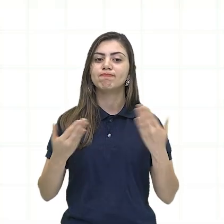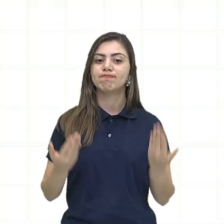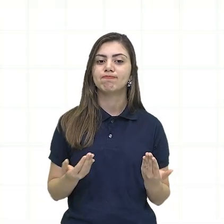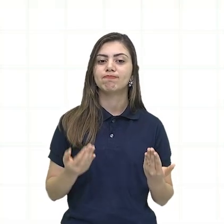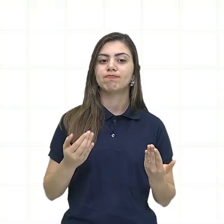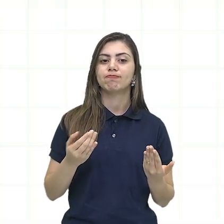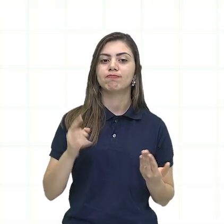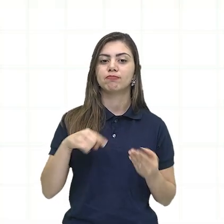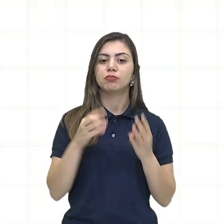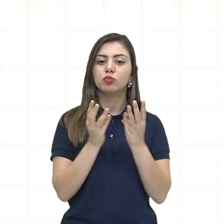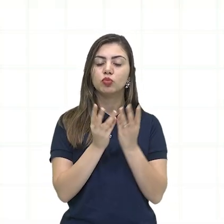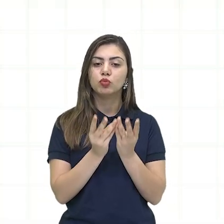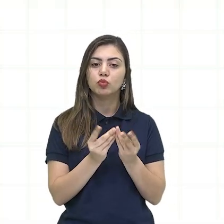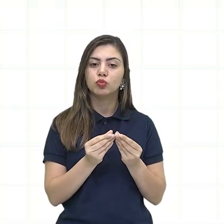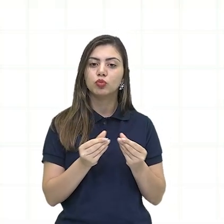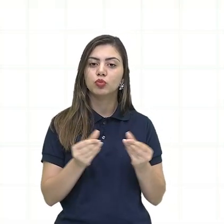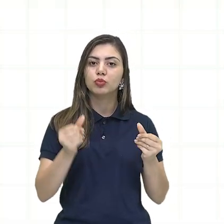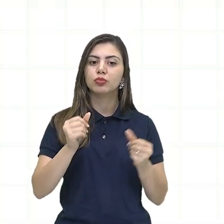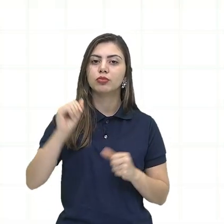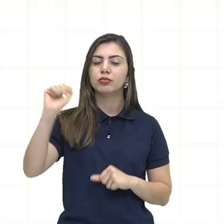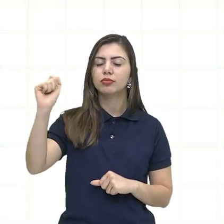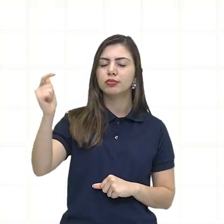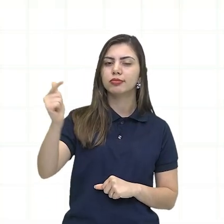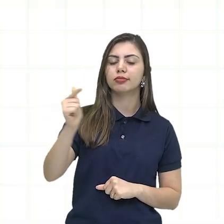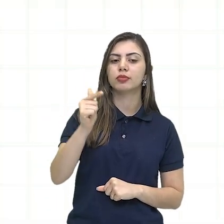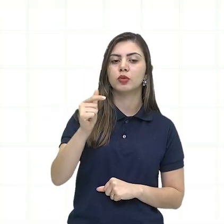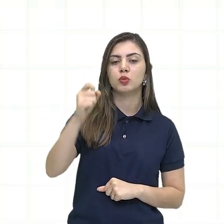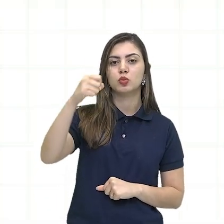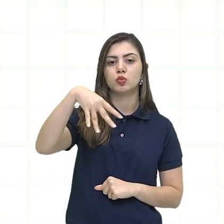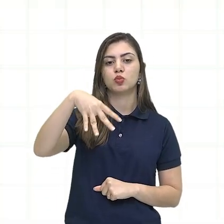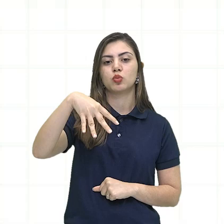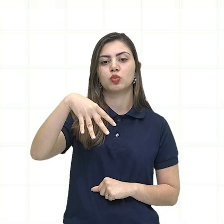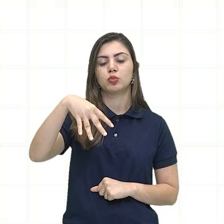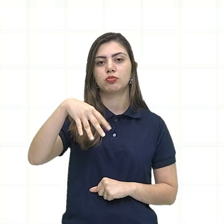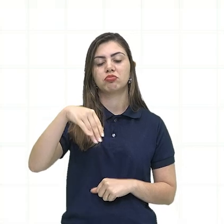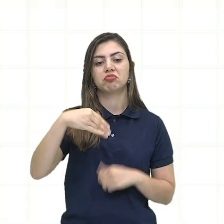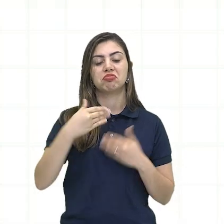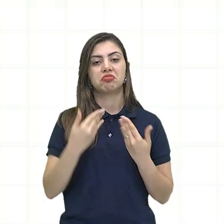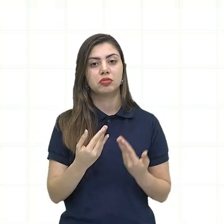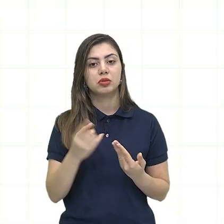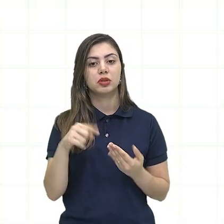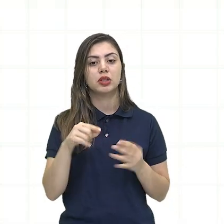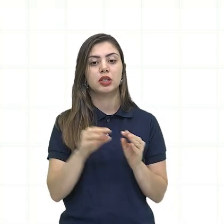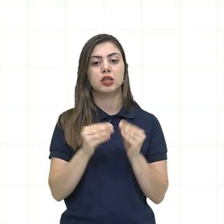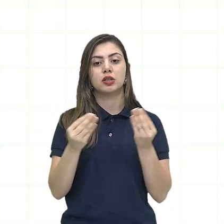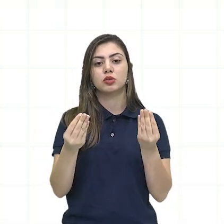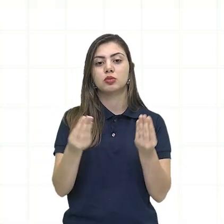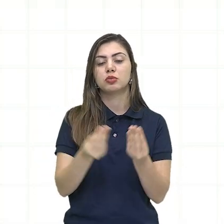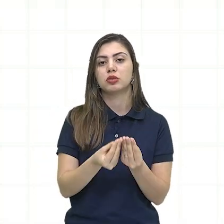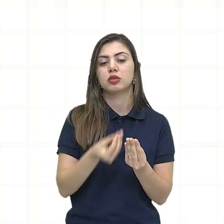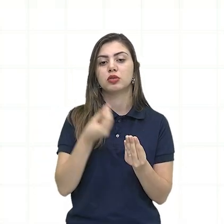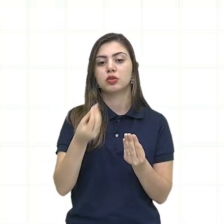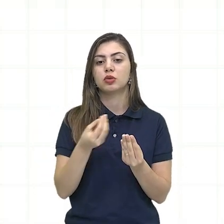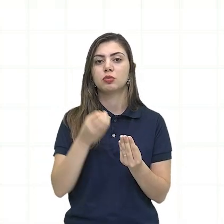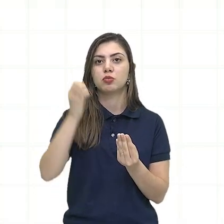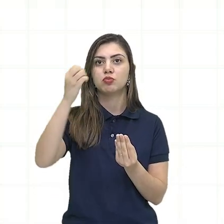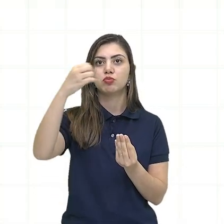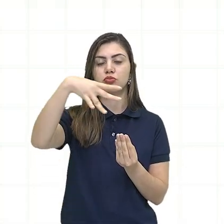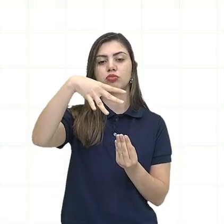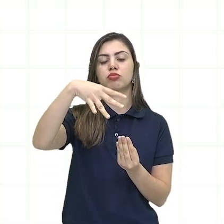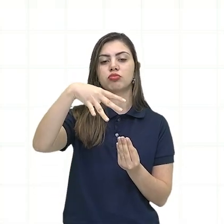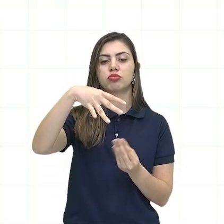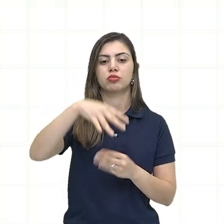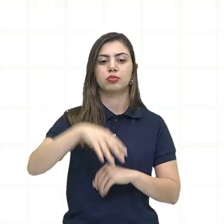decomposição, certo? Pela luz, ou seja, colocar a substância na presença da